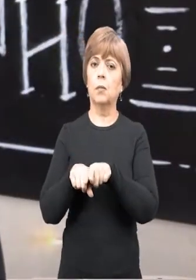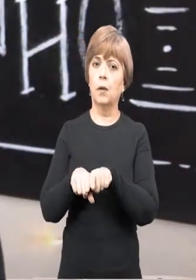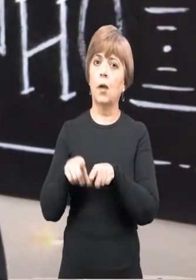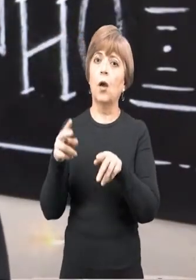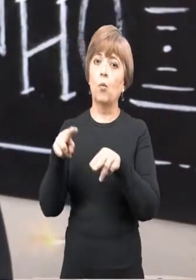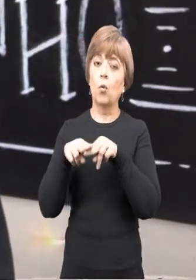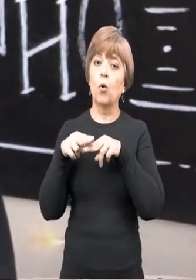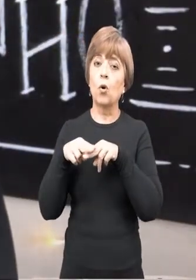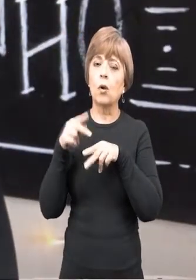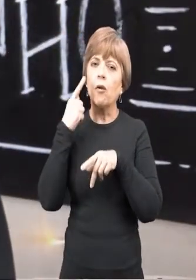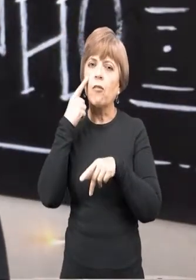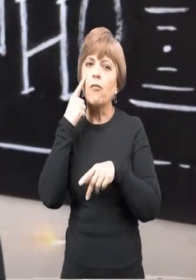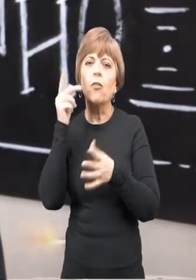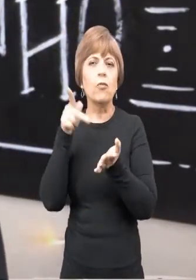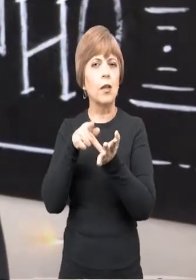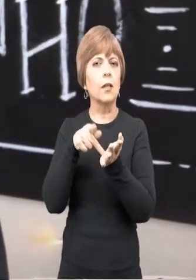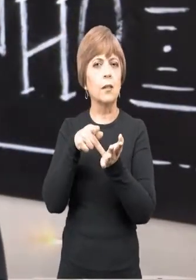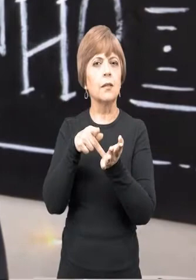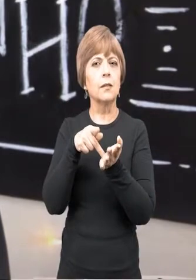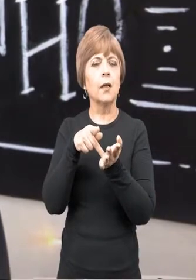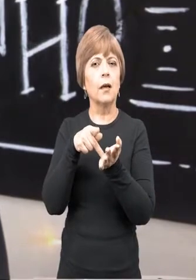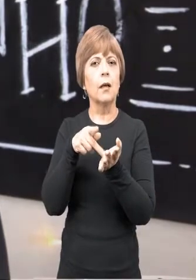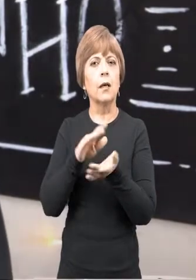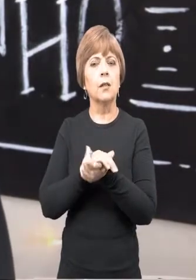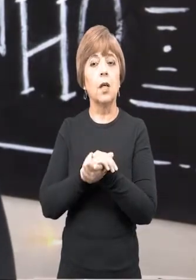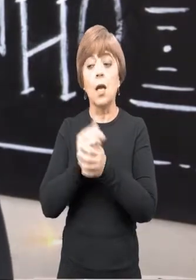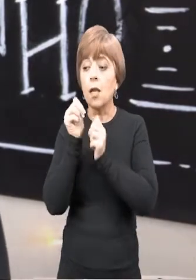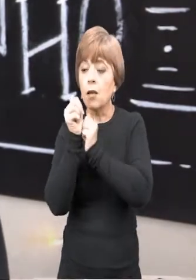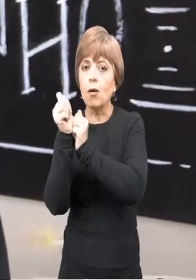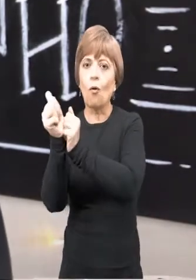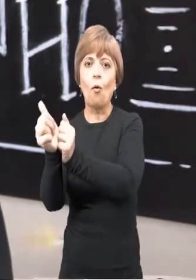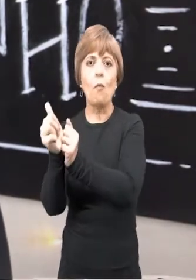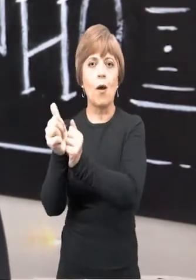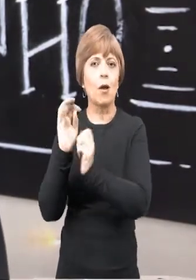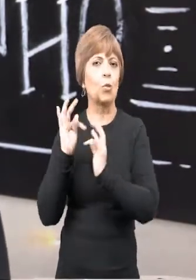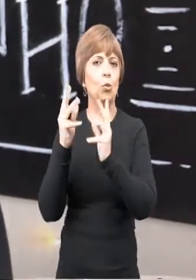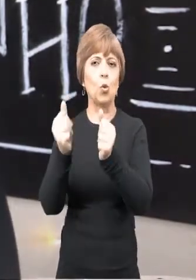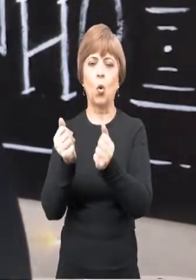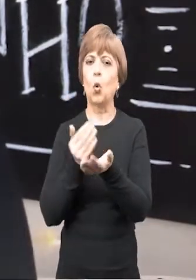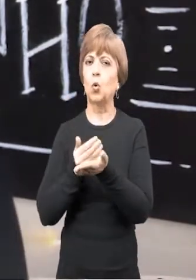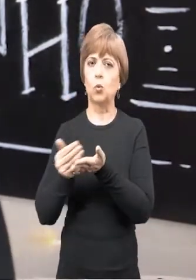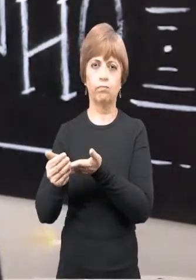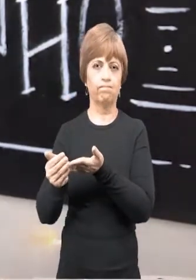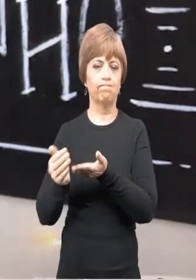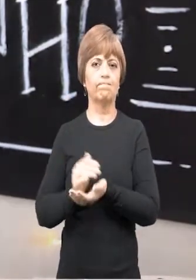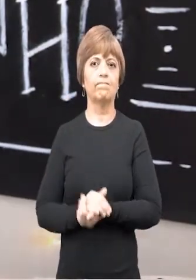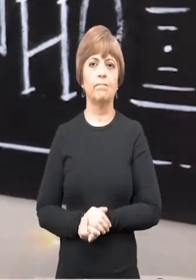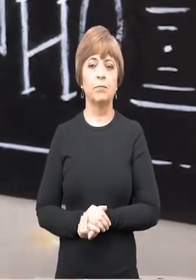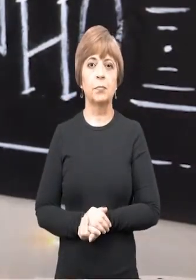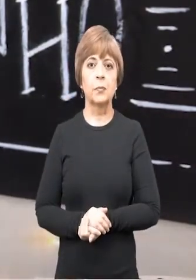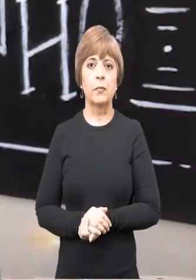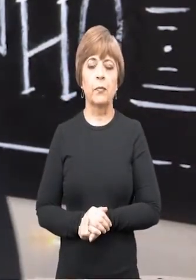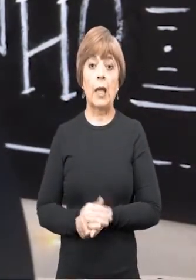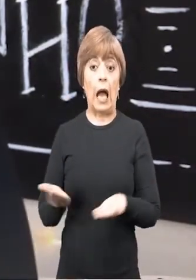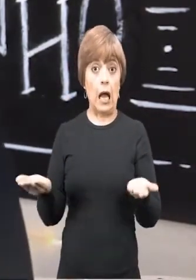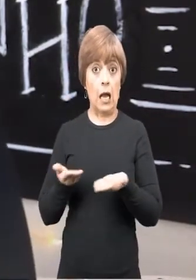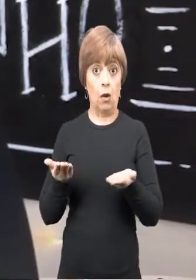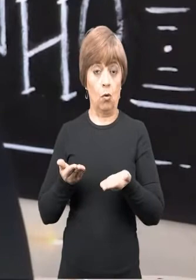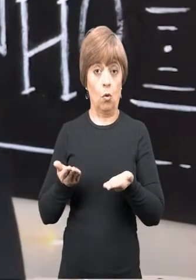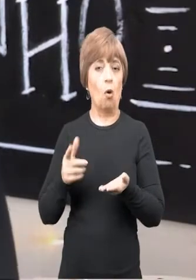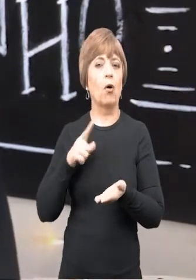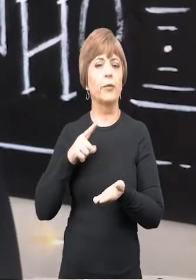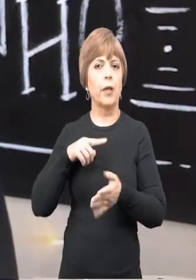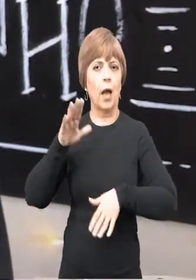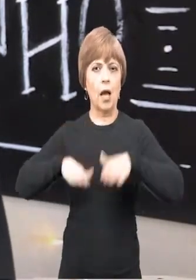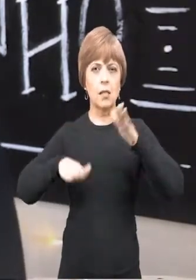verdade, e acompanhou tudo o que foi feito desde o começo. Em um determinado momento, todo mundo sabe que as